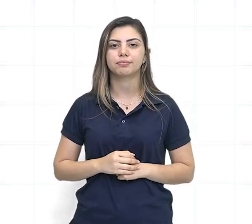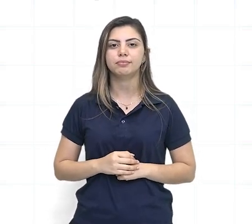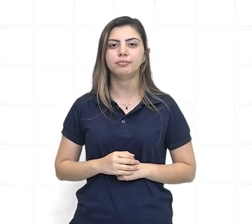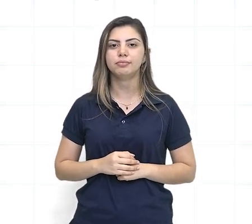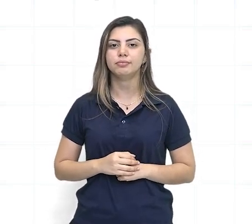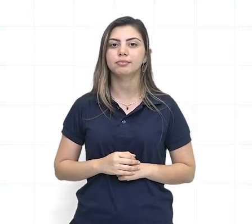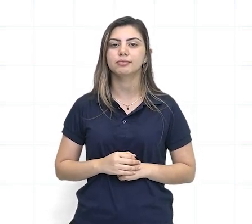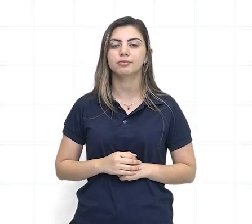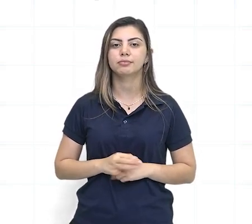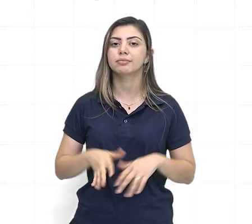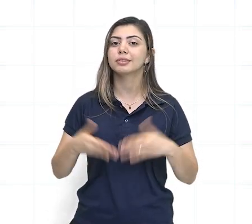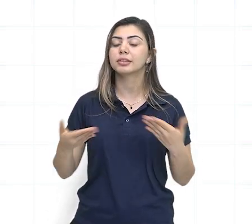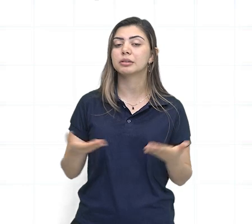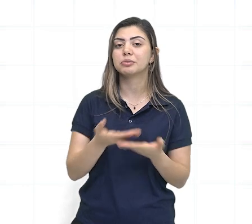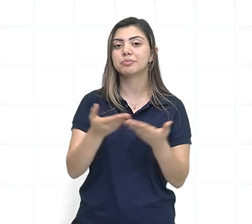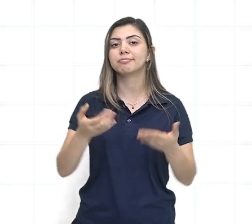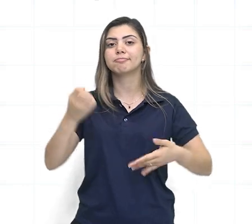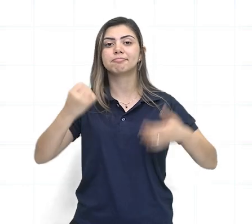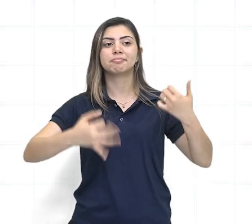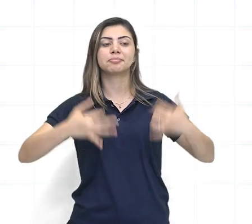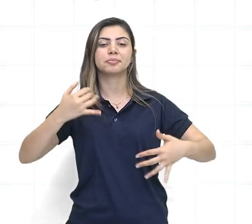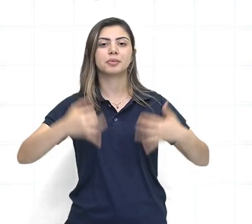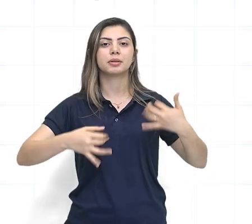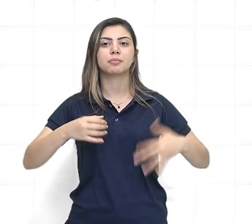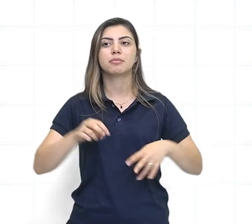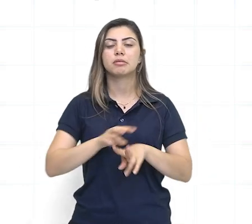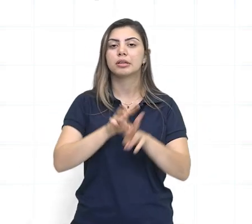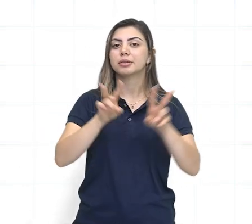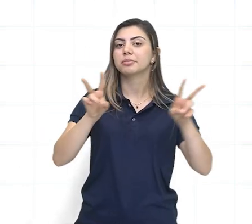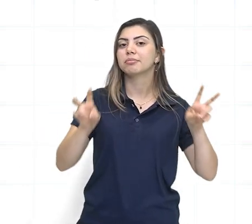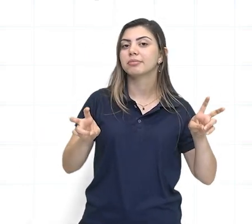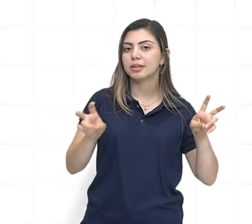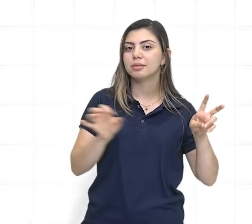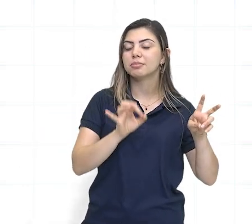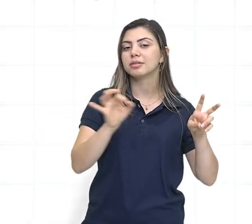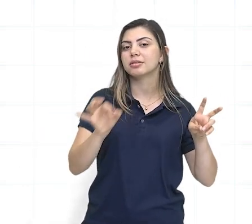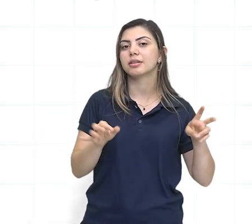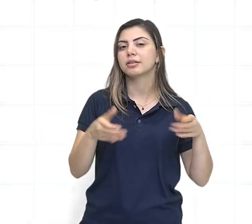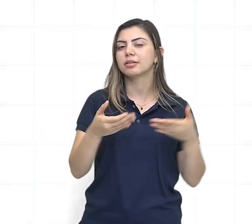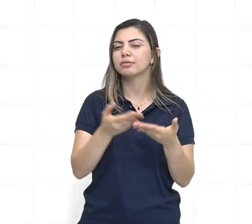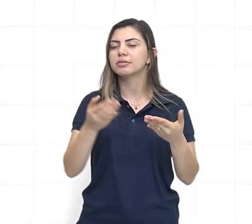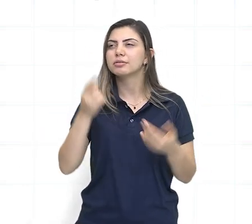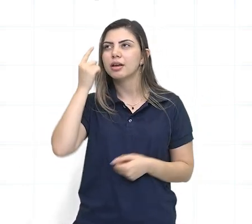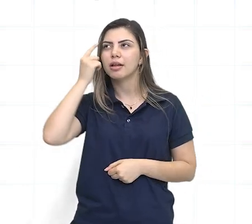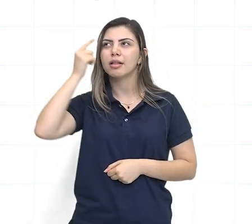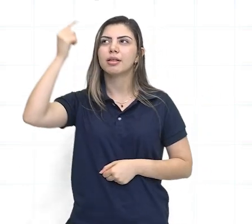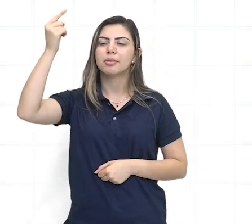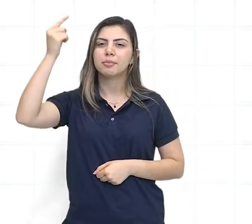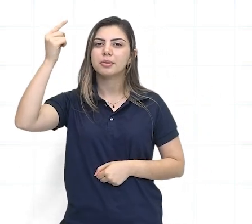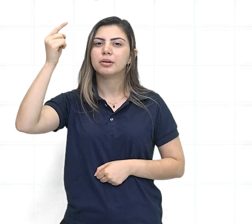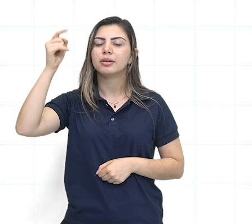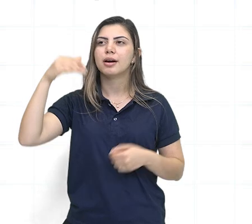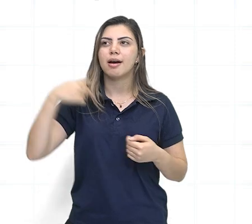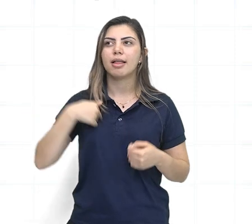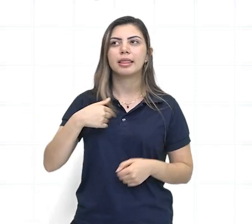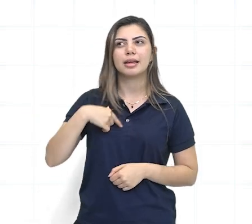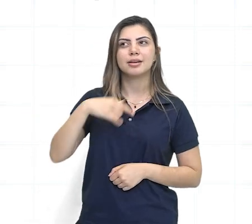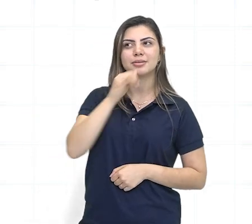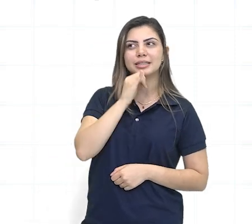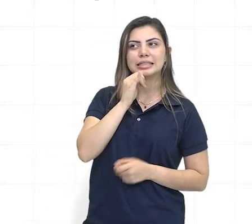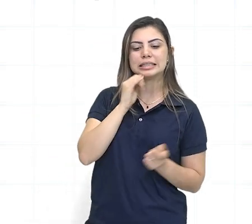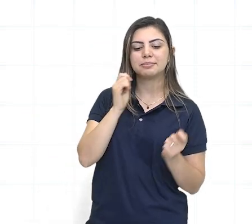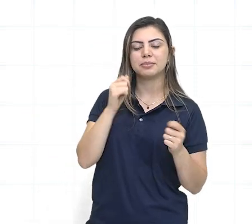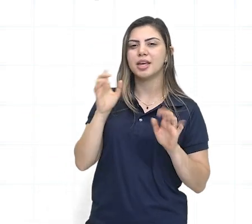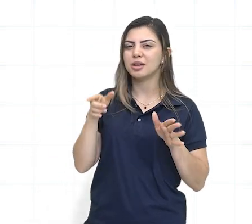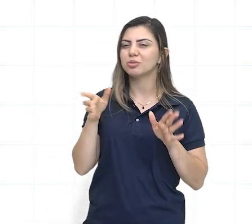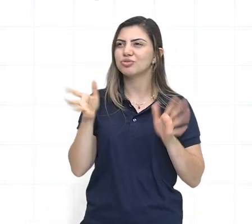está discorrendo sobre aquela temática, aí você lembrou, eu tenho um exemplo aqui, né,